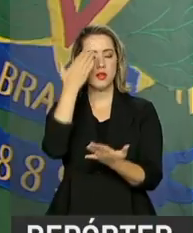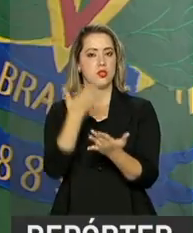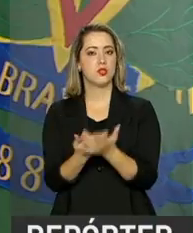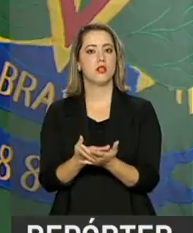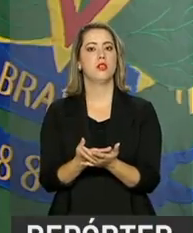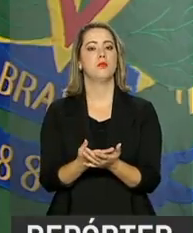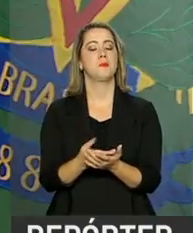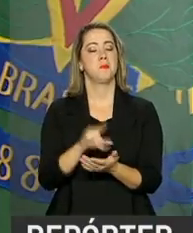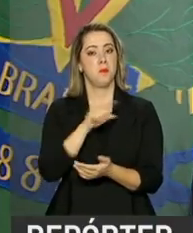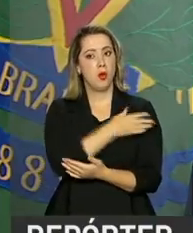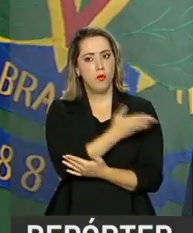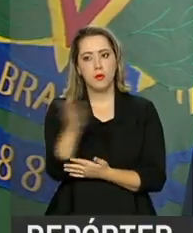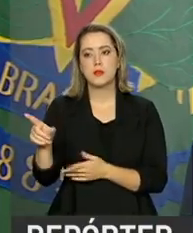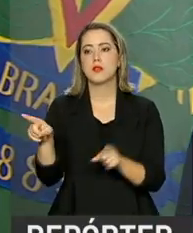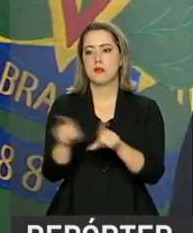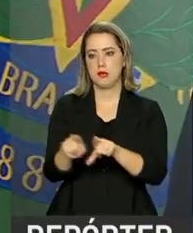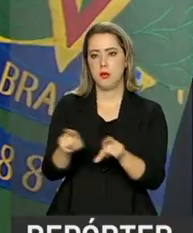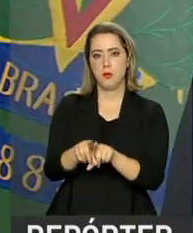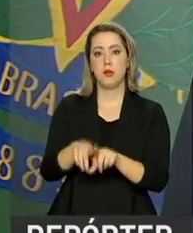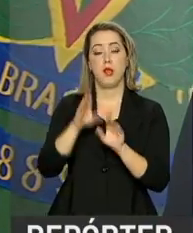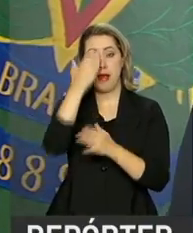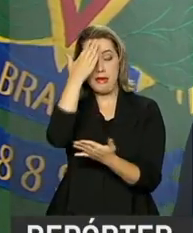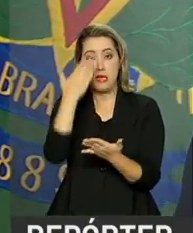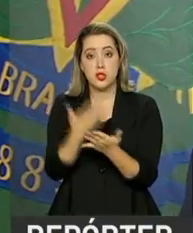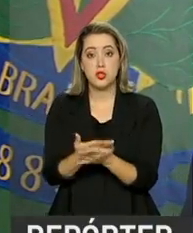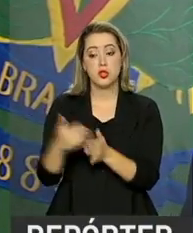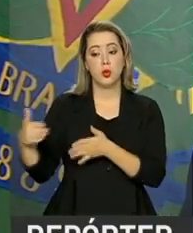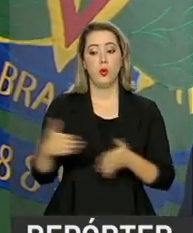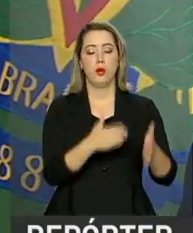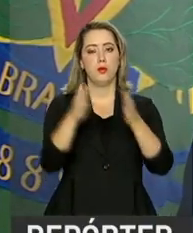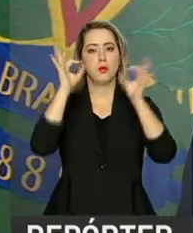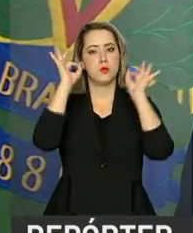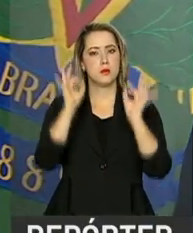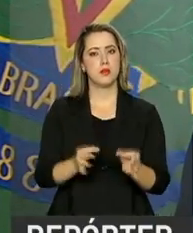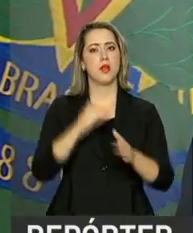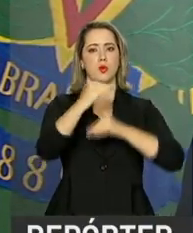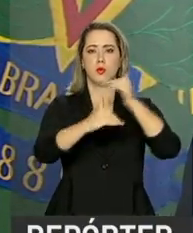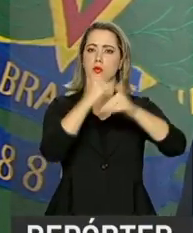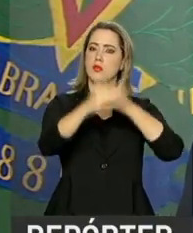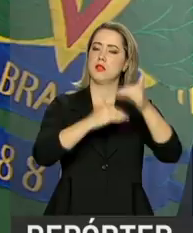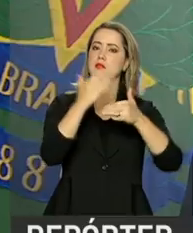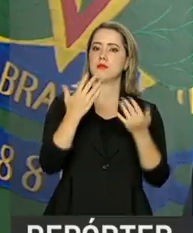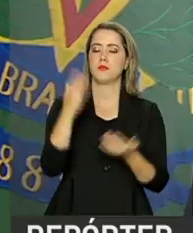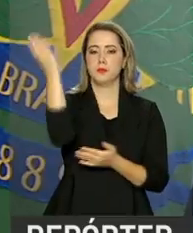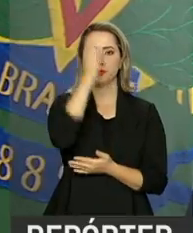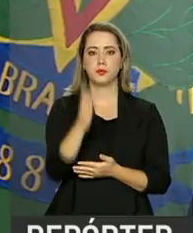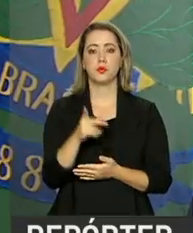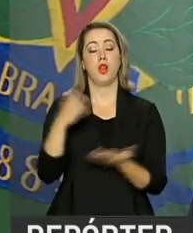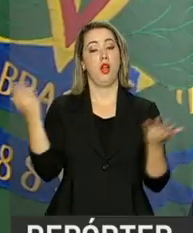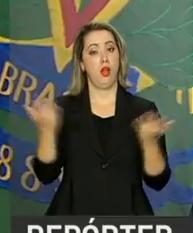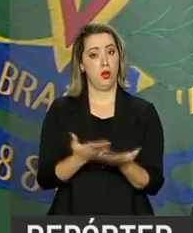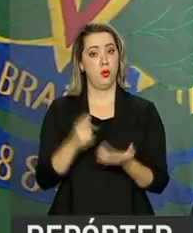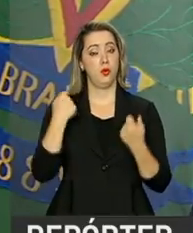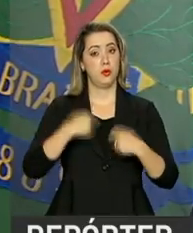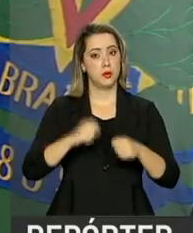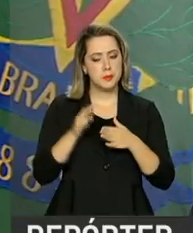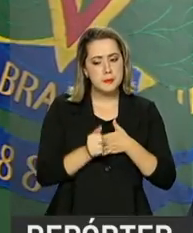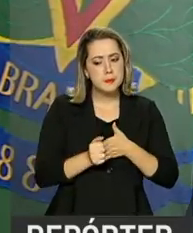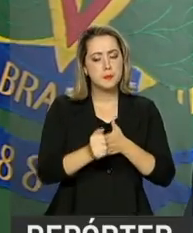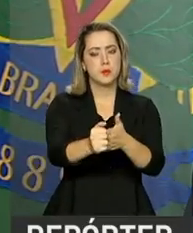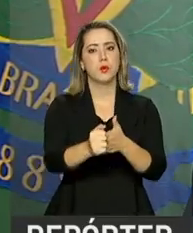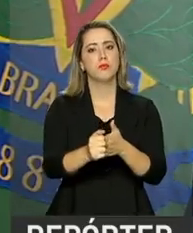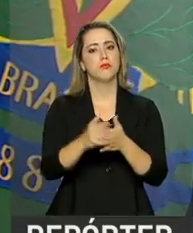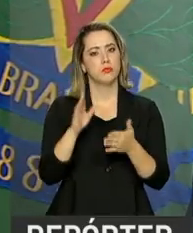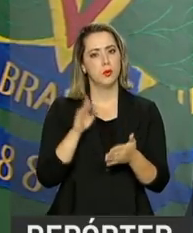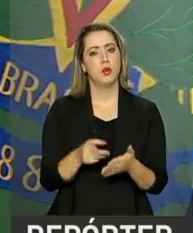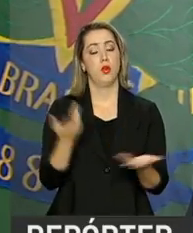brasil está retomando o caminho do crescimento agora é seguir em frente